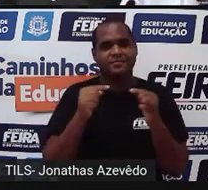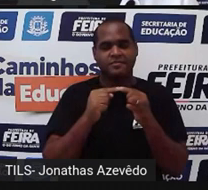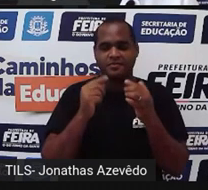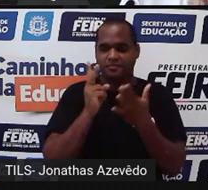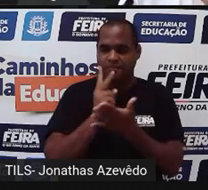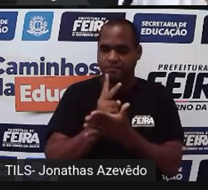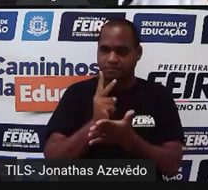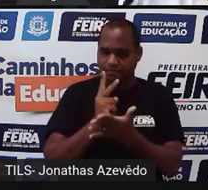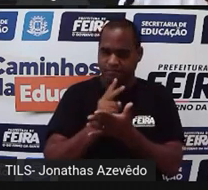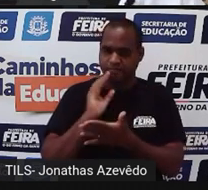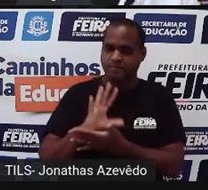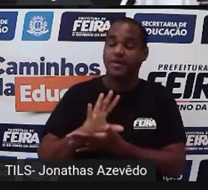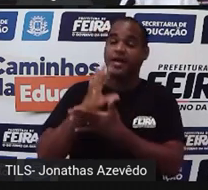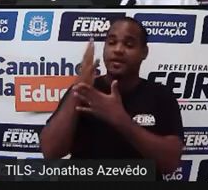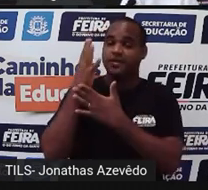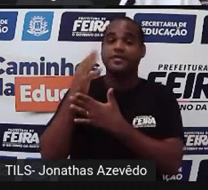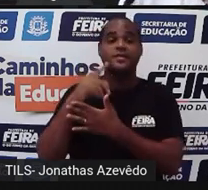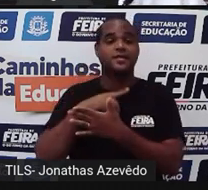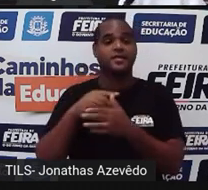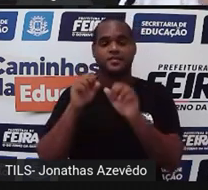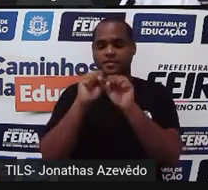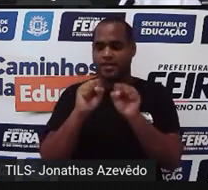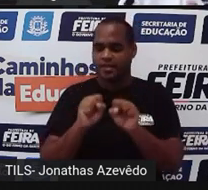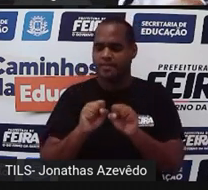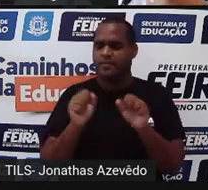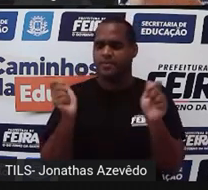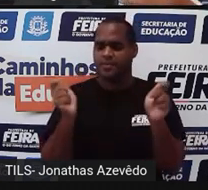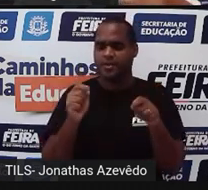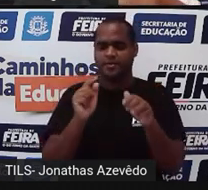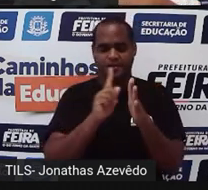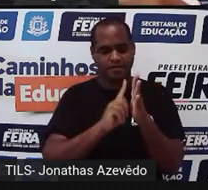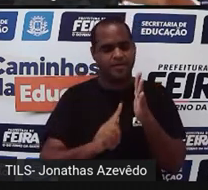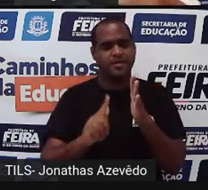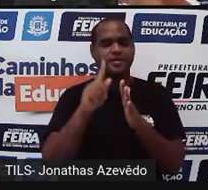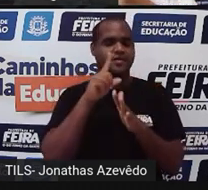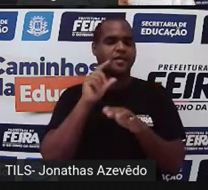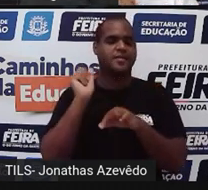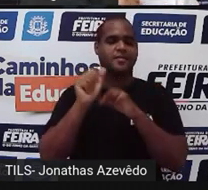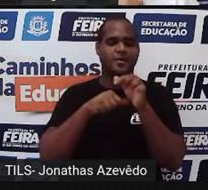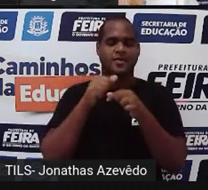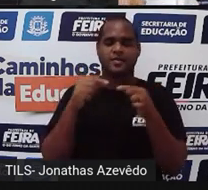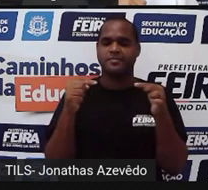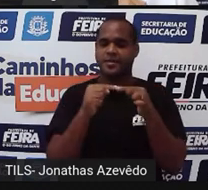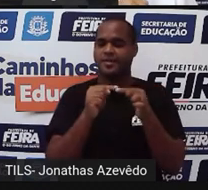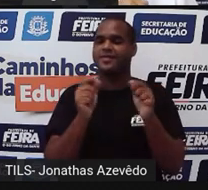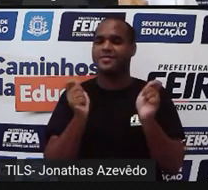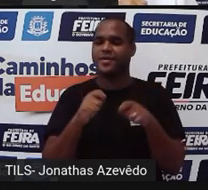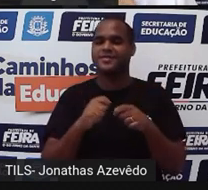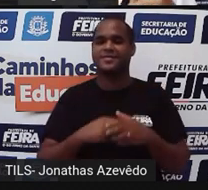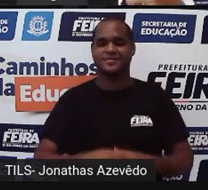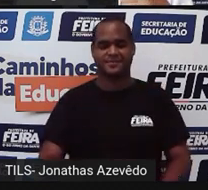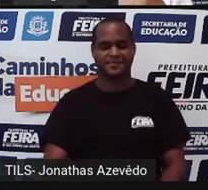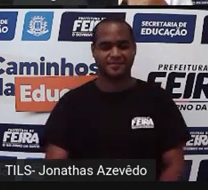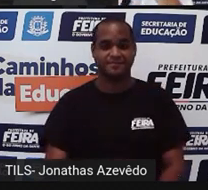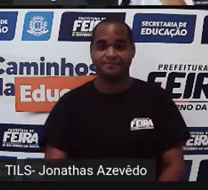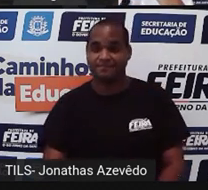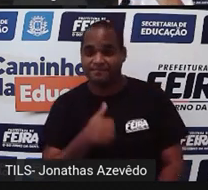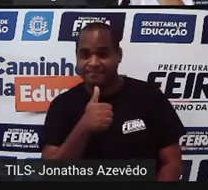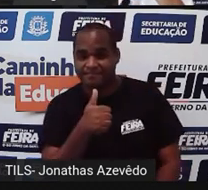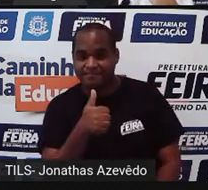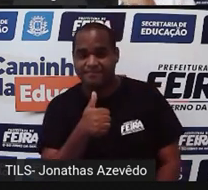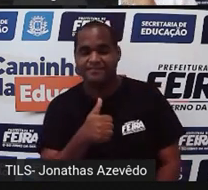vai acontecer para um sistema que no gráfico as retas se cruzam. Tá bom?